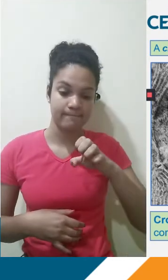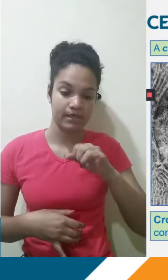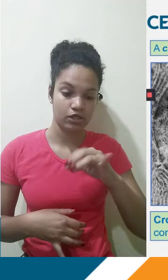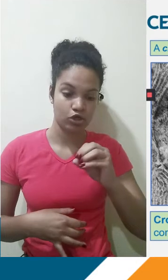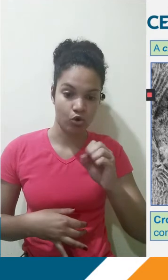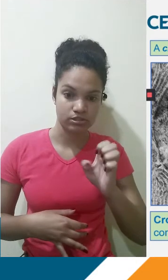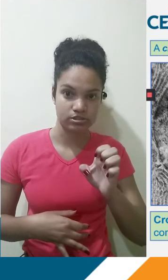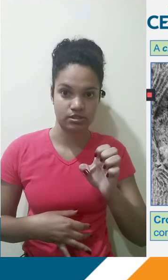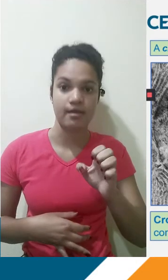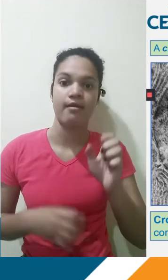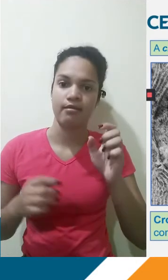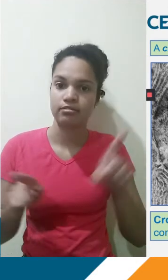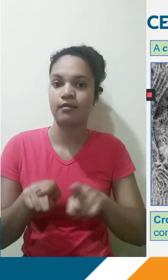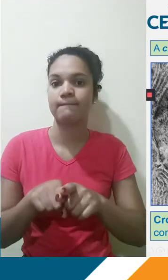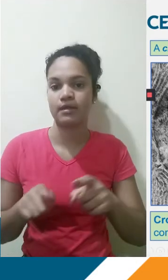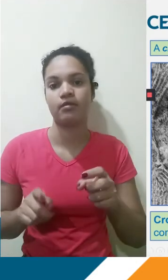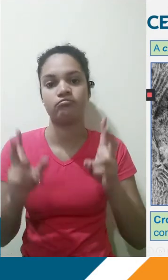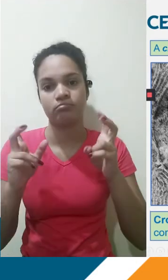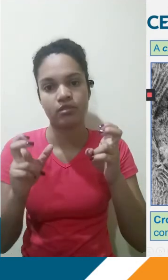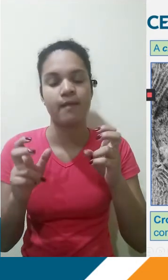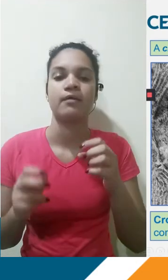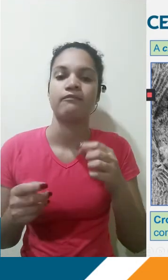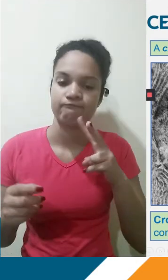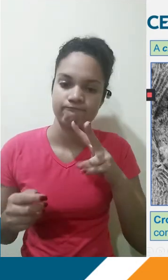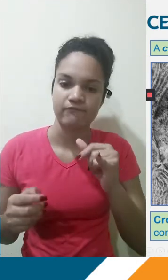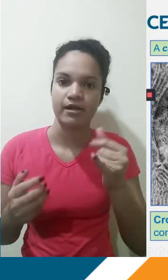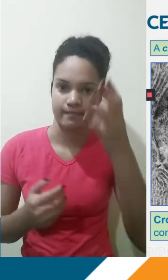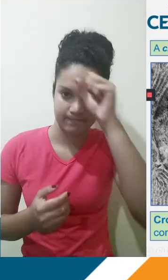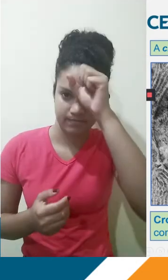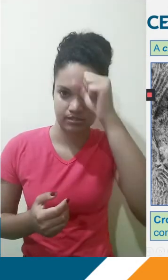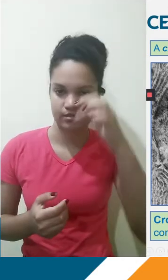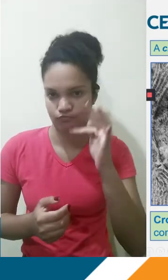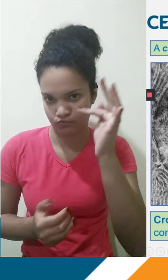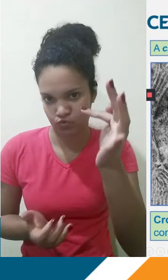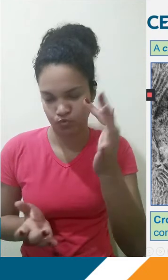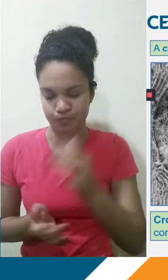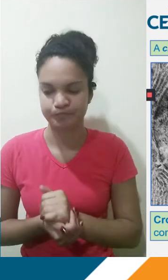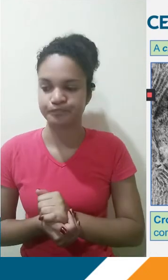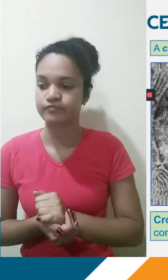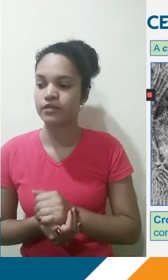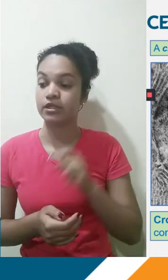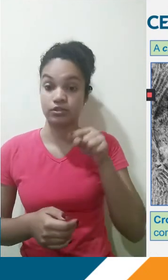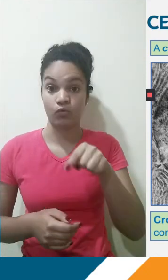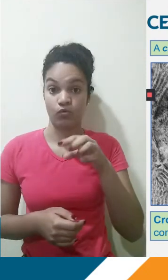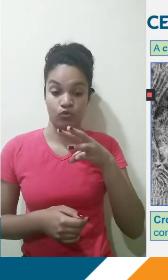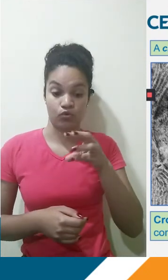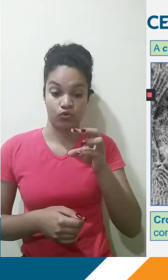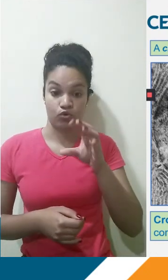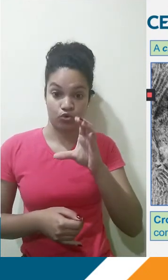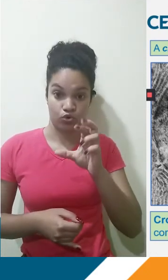no futuro, não agora. Então, a cromatina, ela está presente no interior do